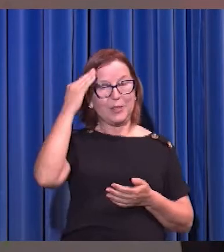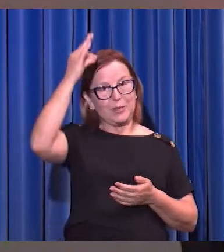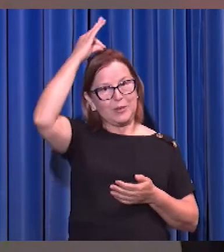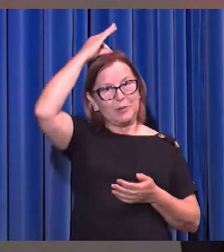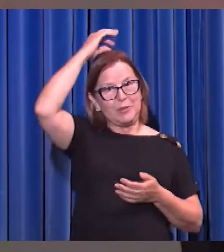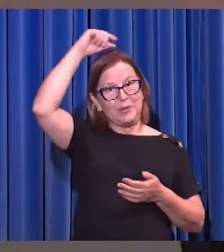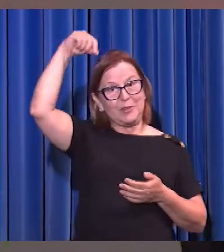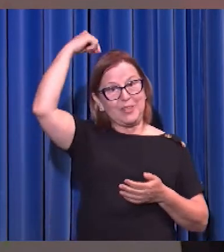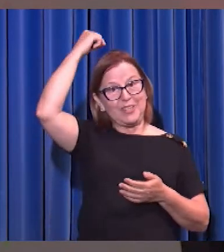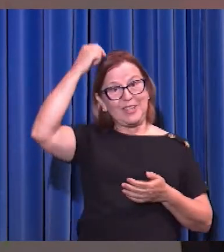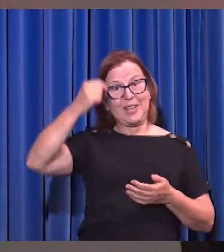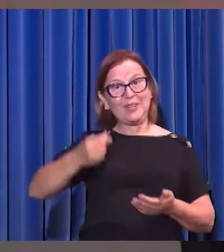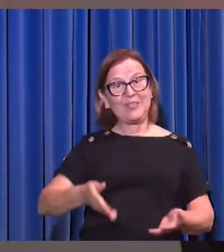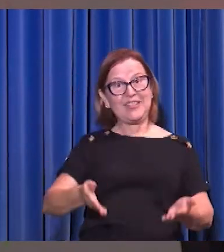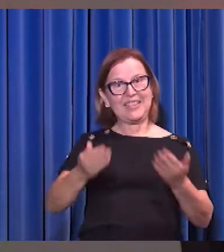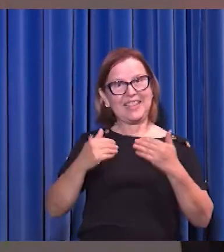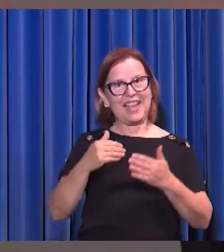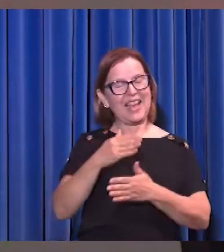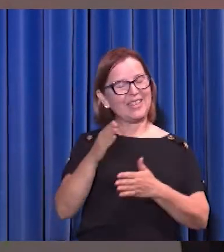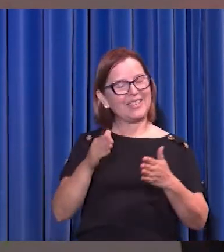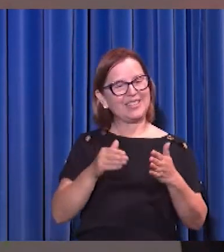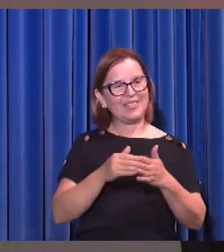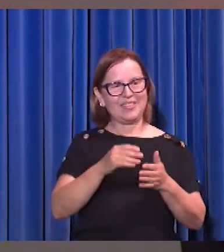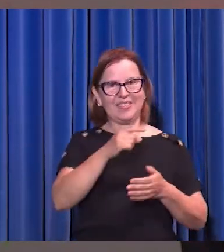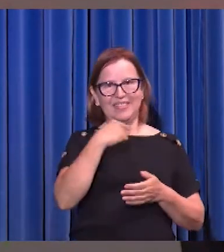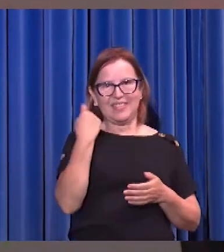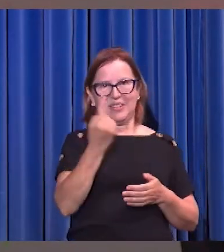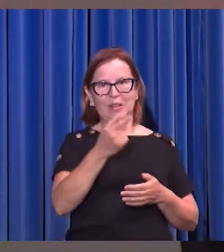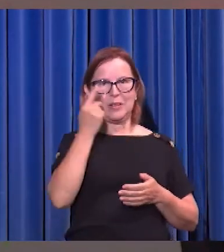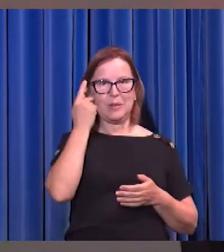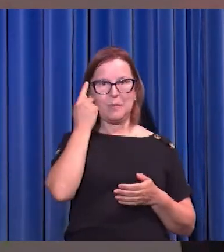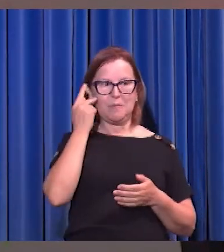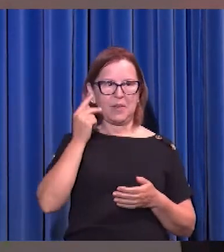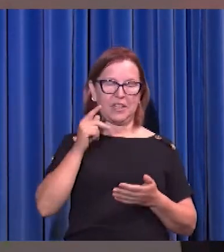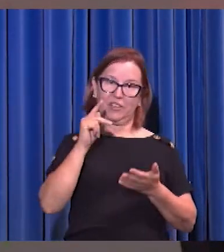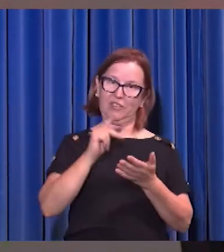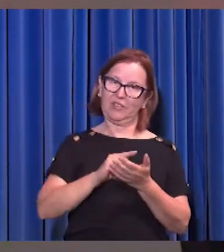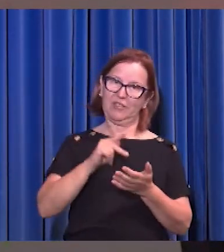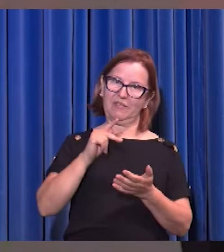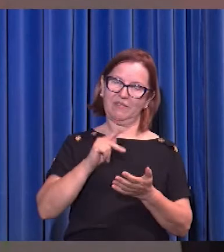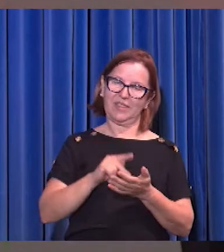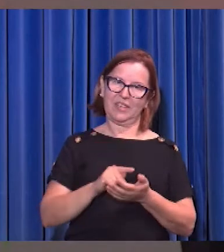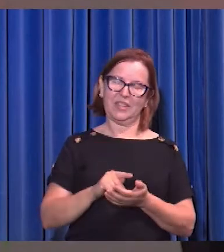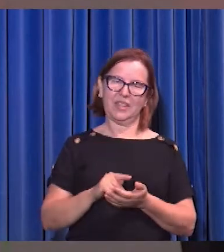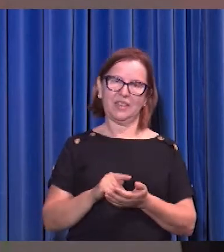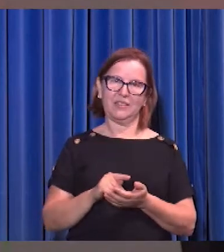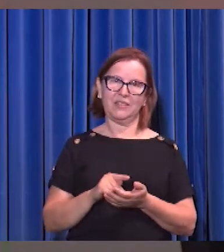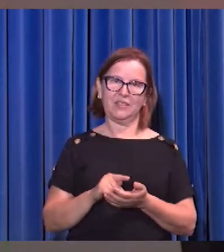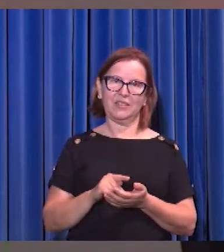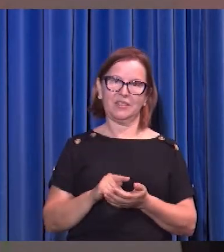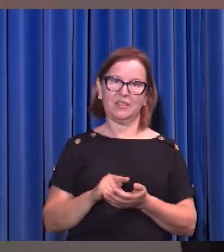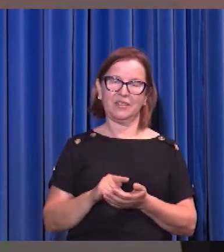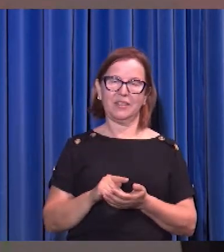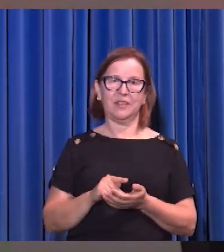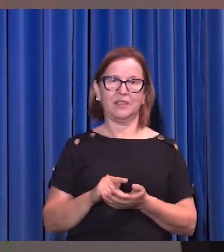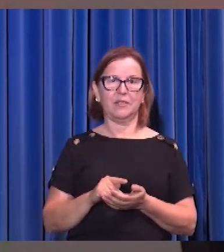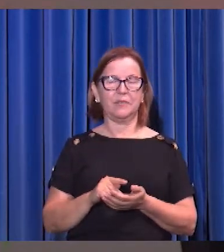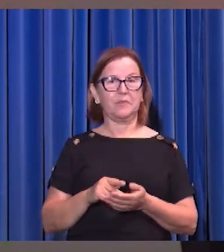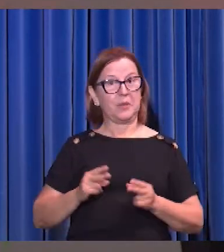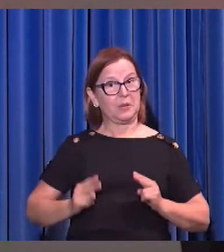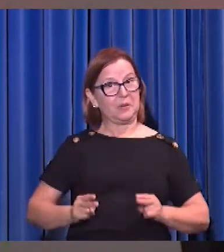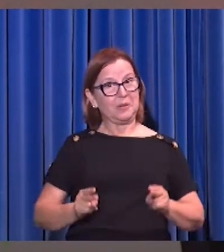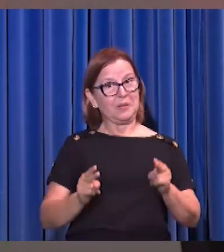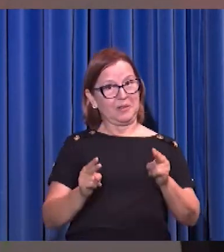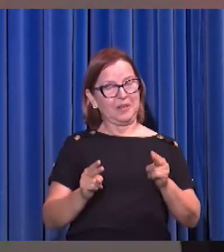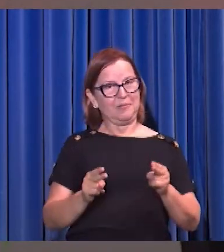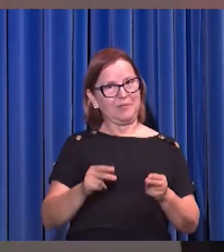Santo traz a todos nós, para que nós verdadeiramente possamos caminhar. Então,